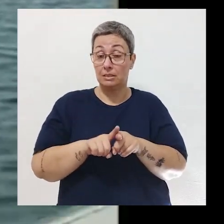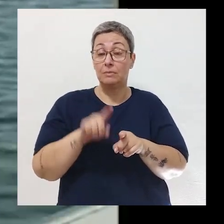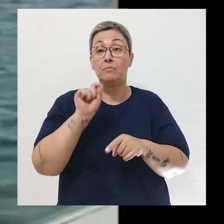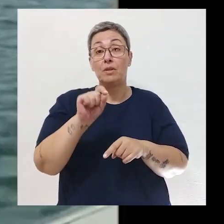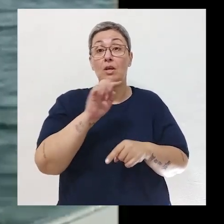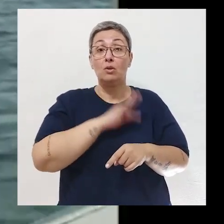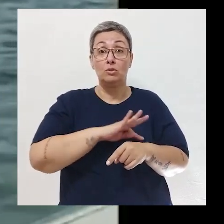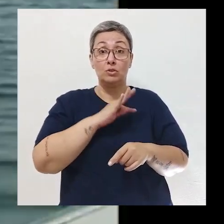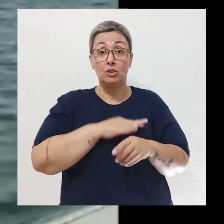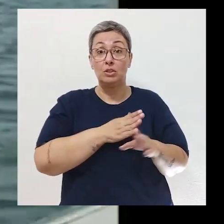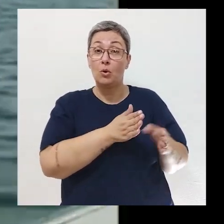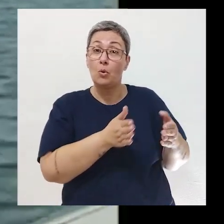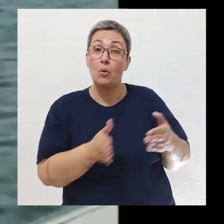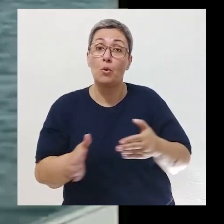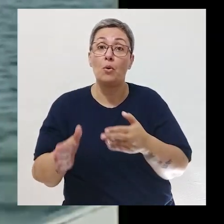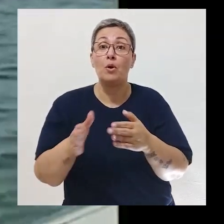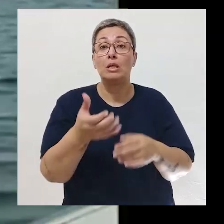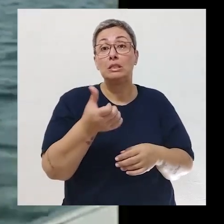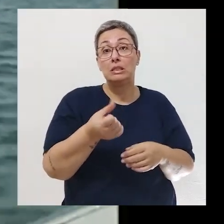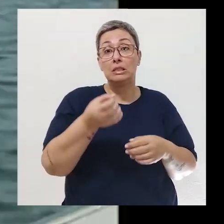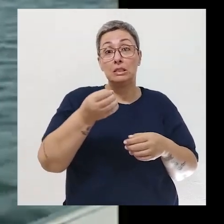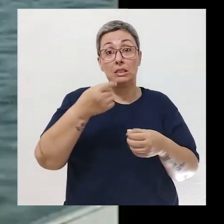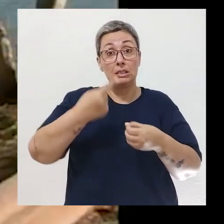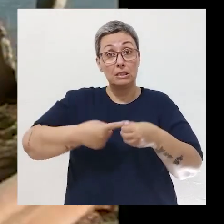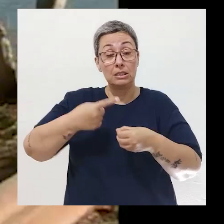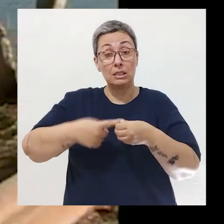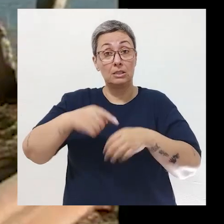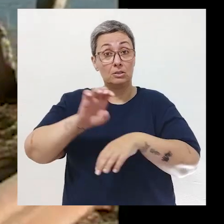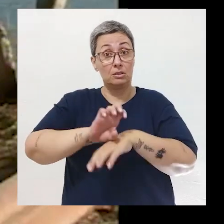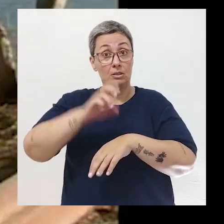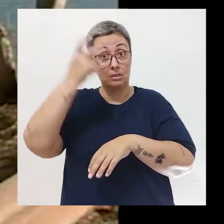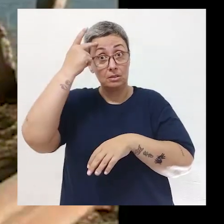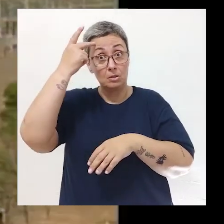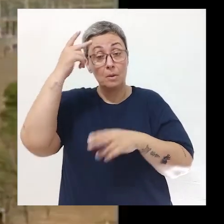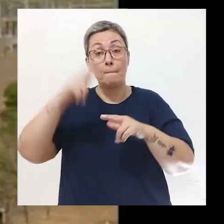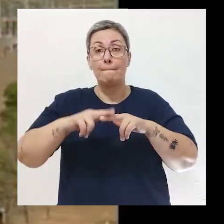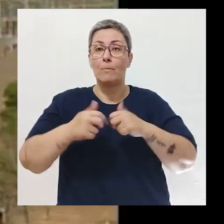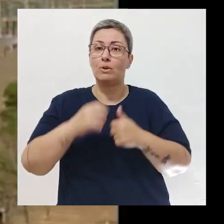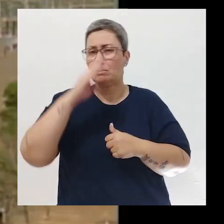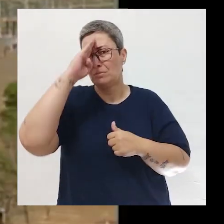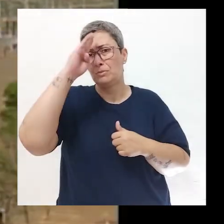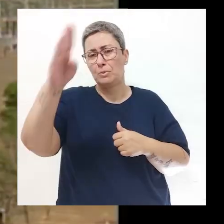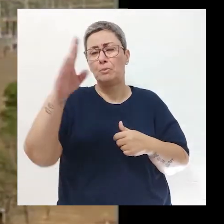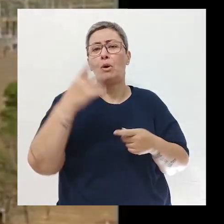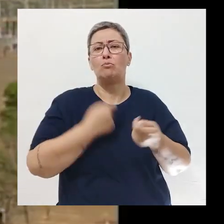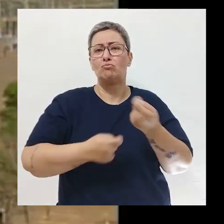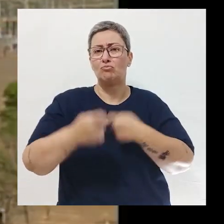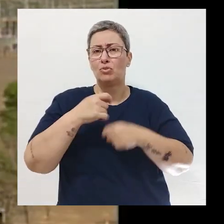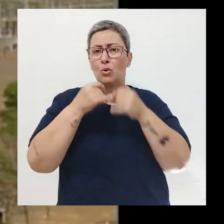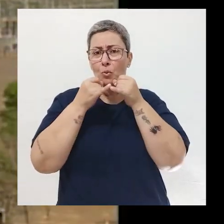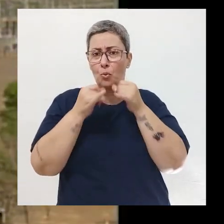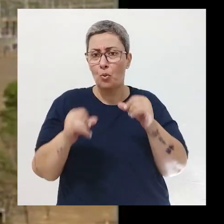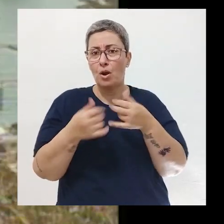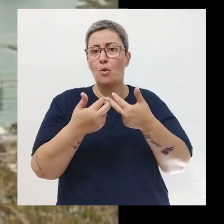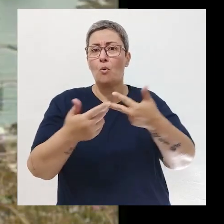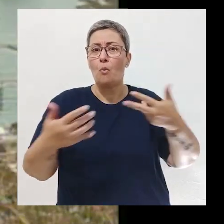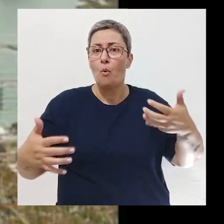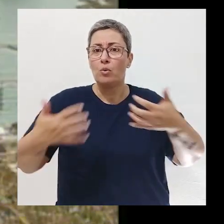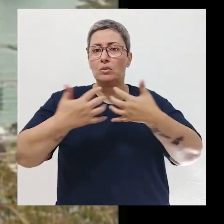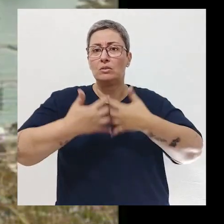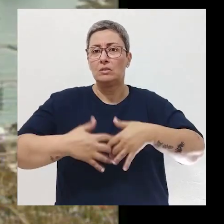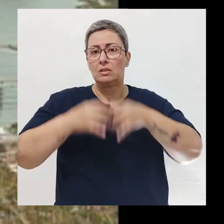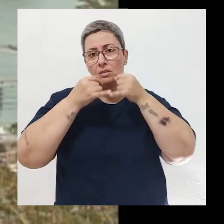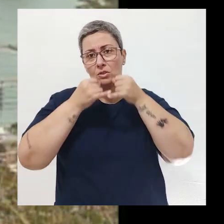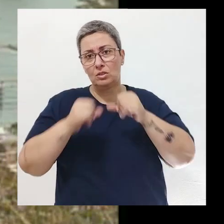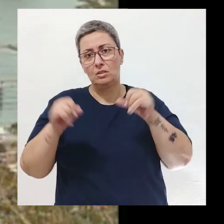Além disso, o Tietê passa por mais de 60 cidades do estado de São Paulo, por isso é a principal fonte de energia para outras